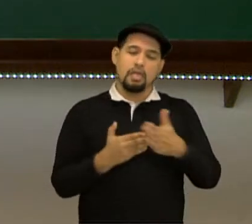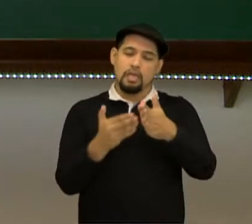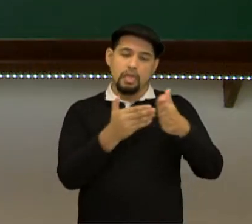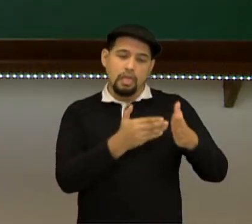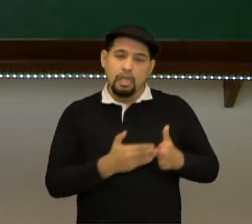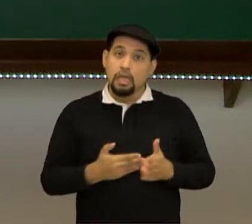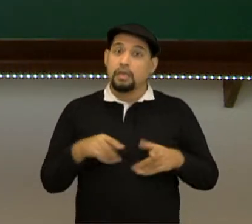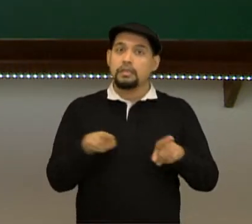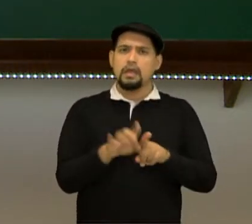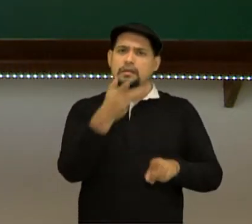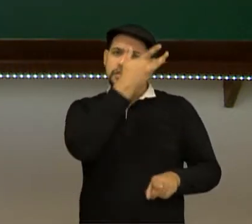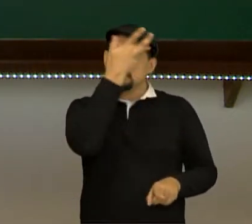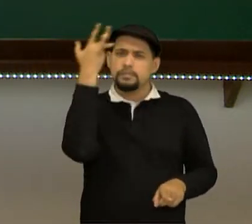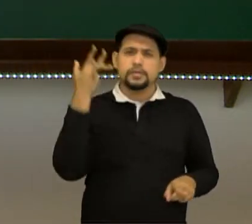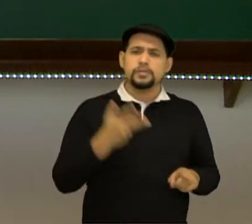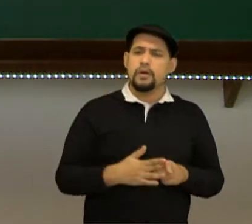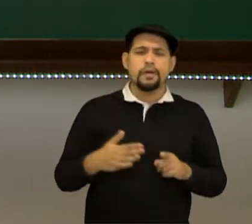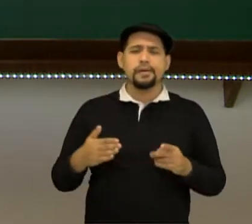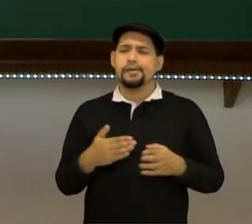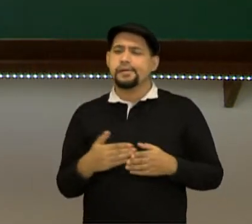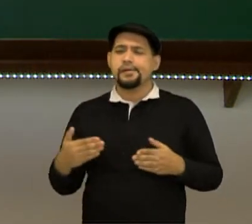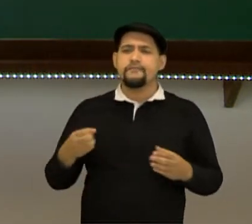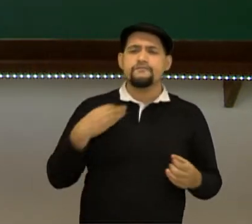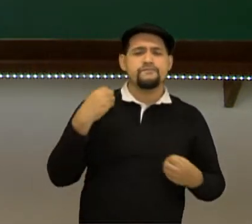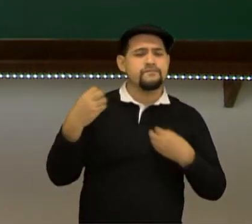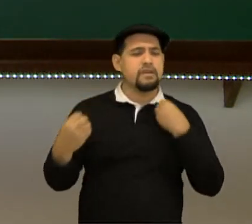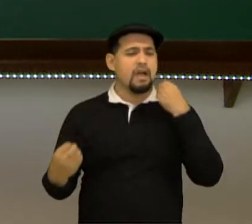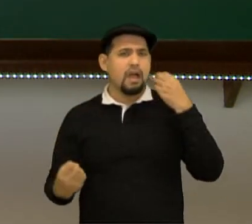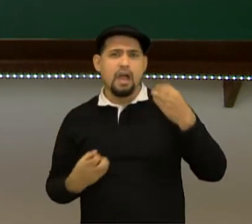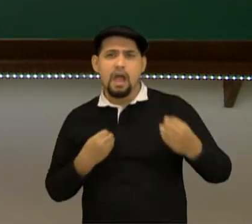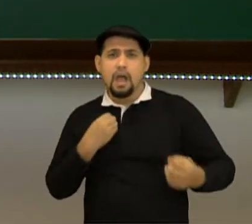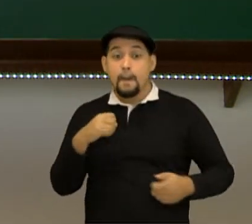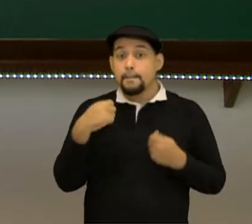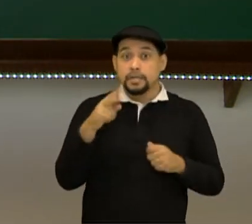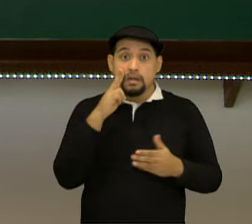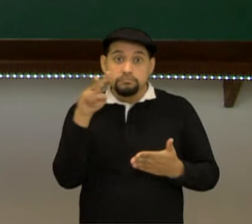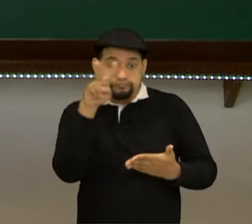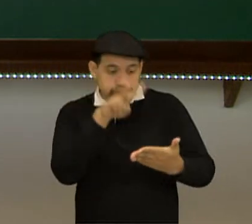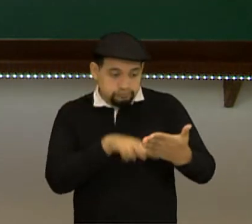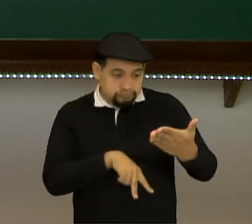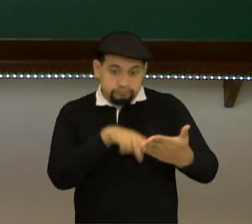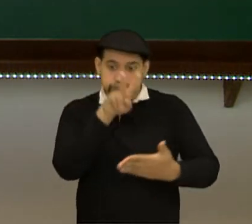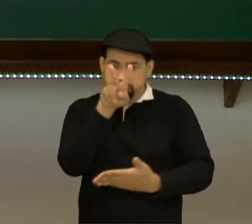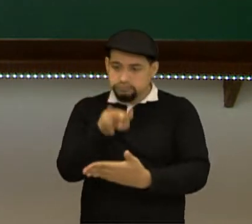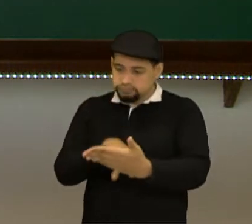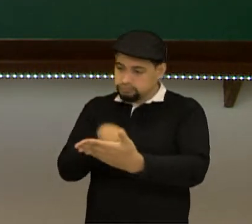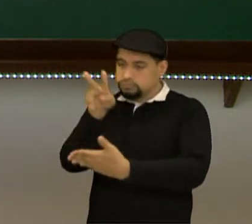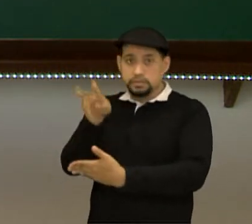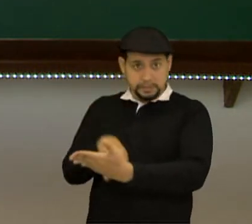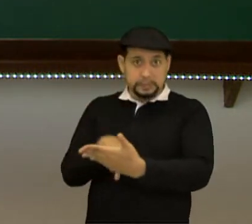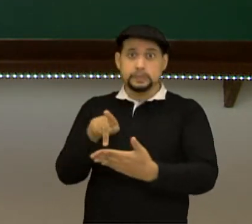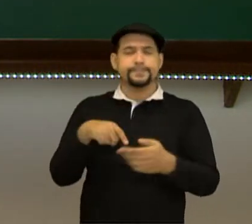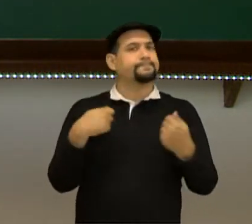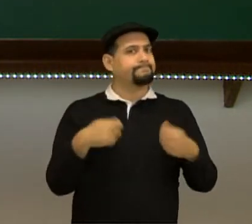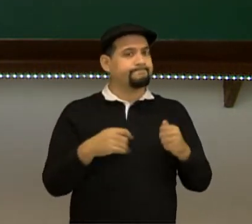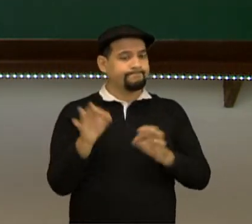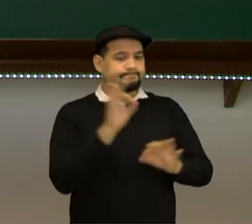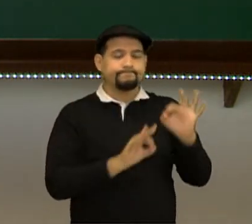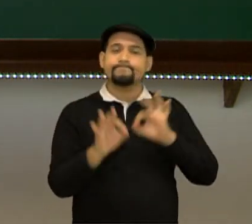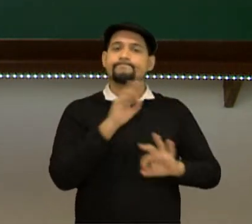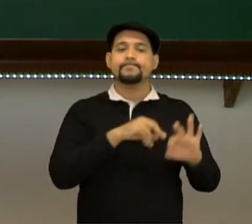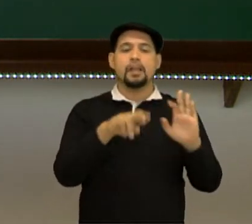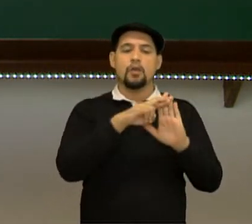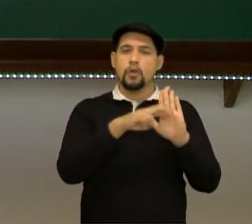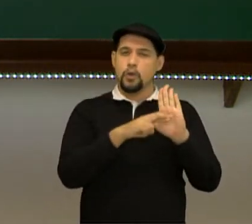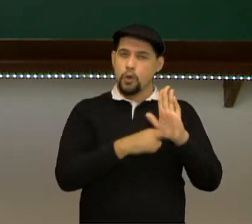e quando as pessoas circulam devem ser fiscalizados para estabelecer esse limite que regula as